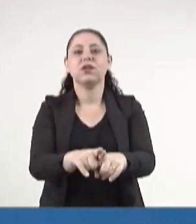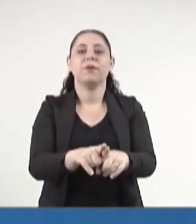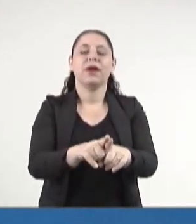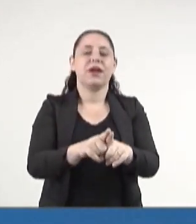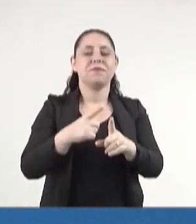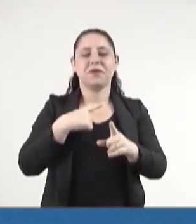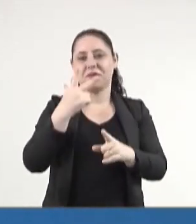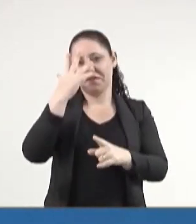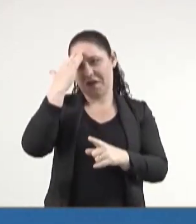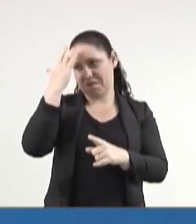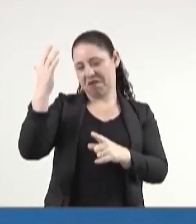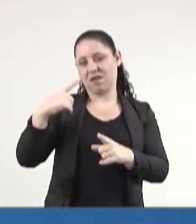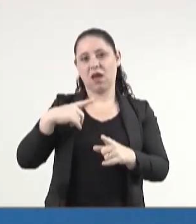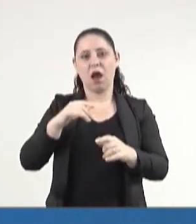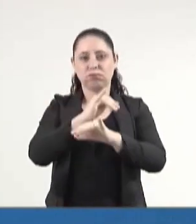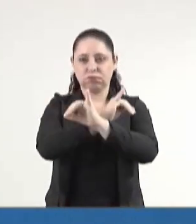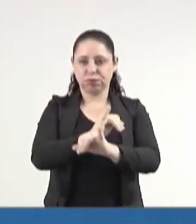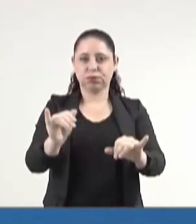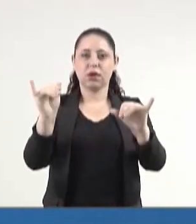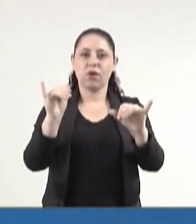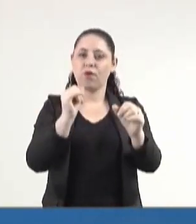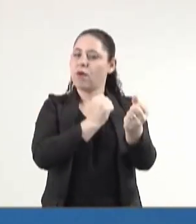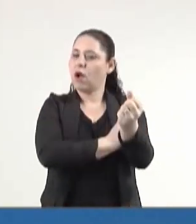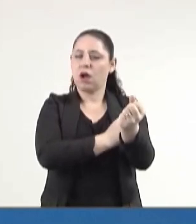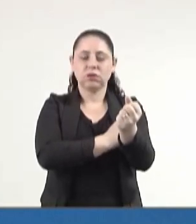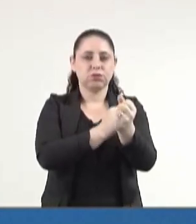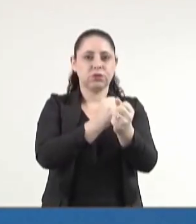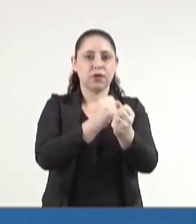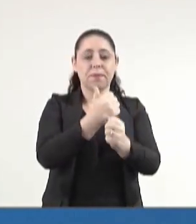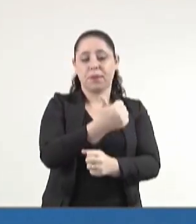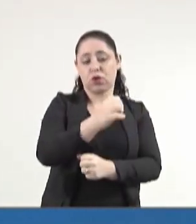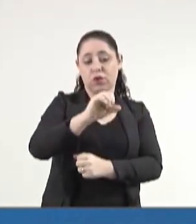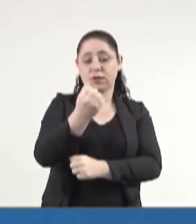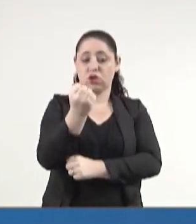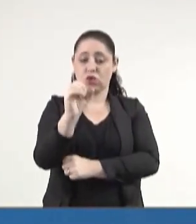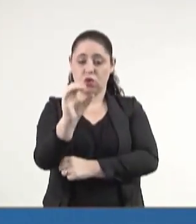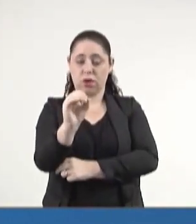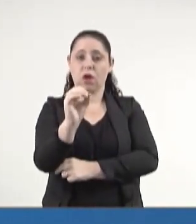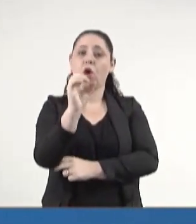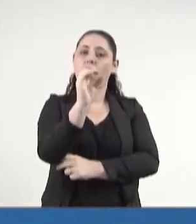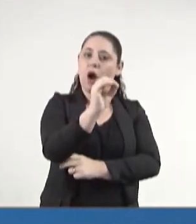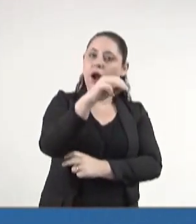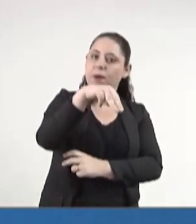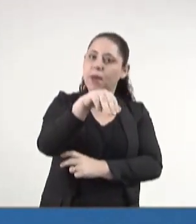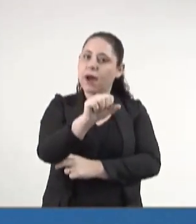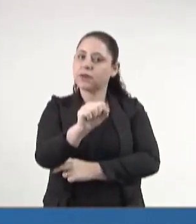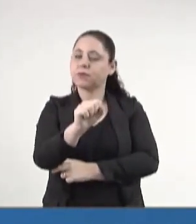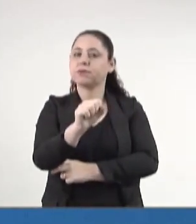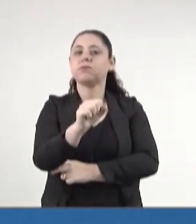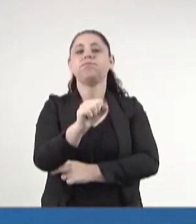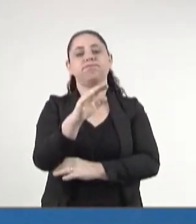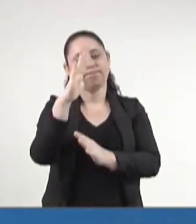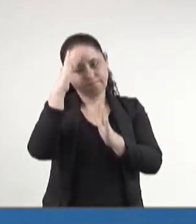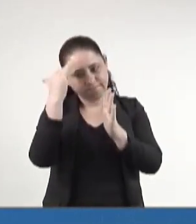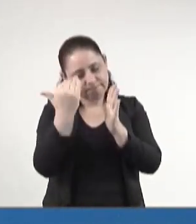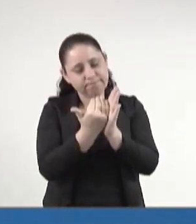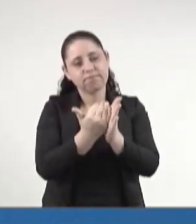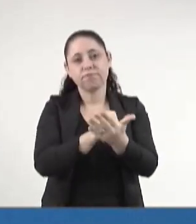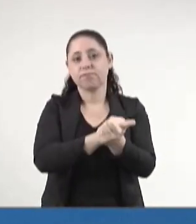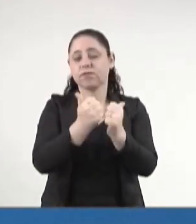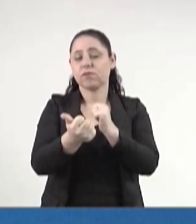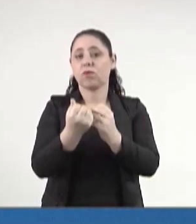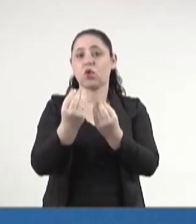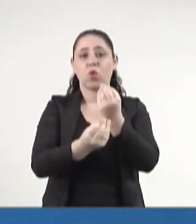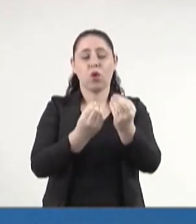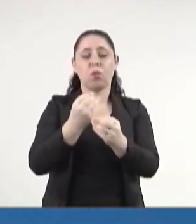repentino contribuem para a rápida propagação desse vício. Desde 1980, a OMS já reconhece vício em jogos